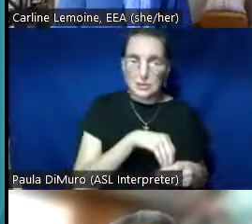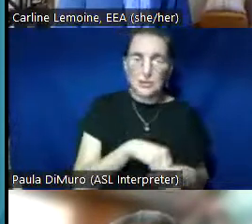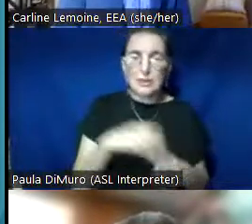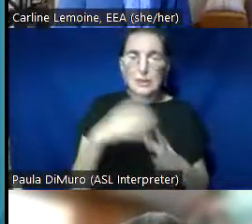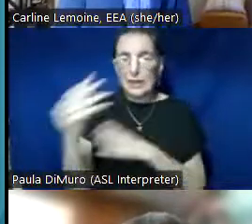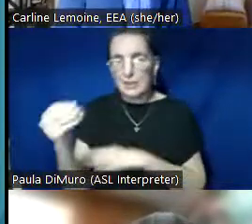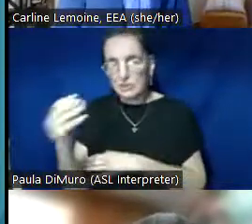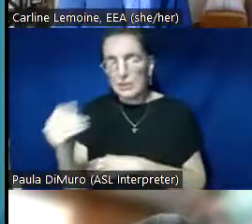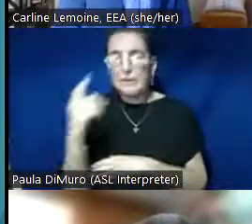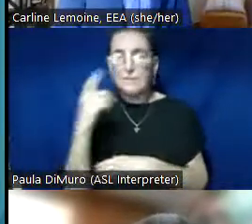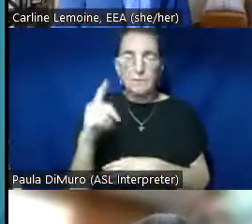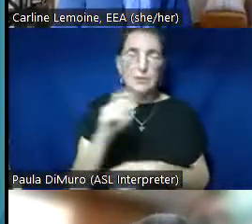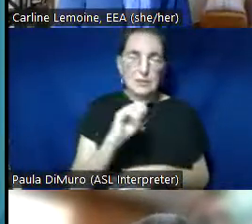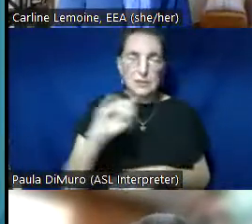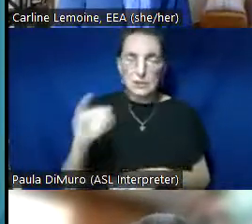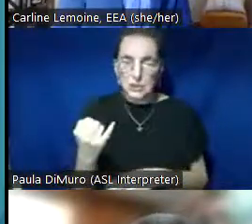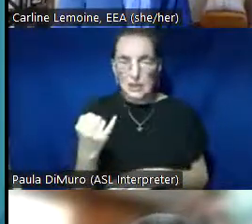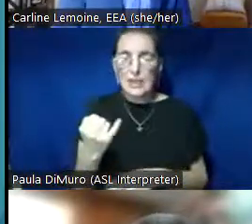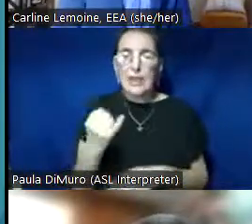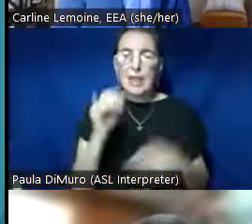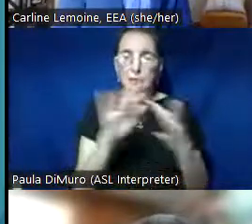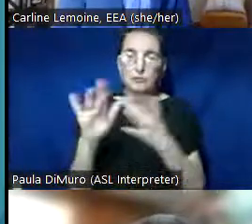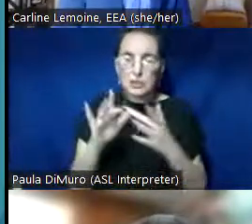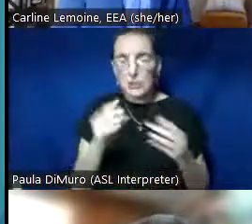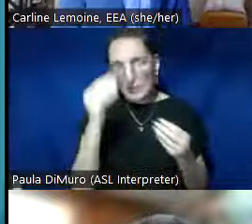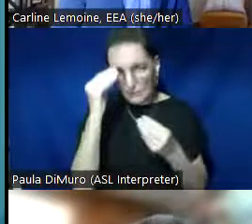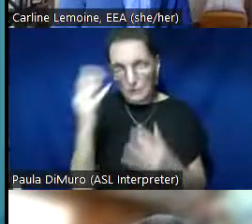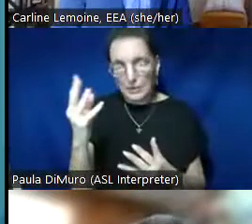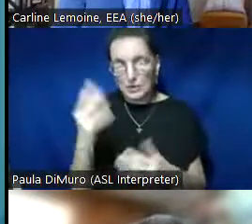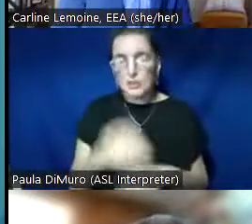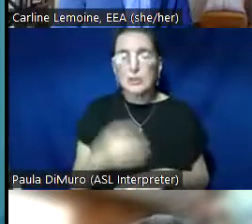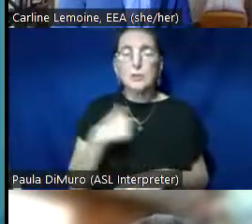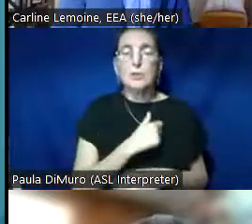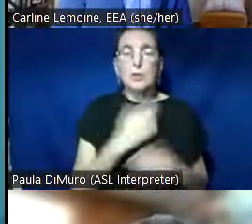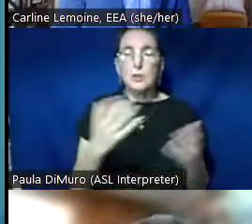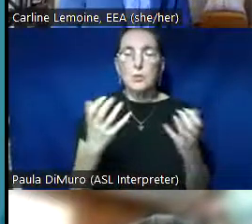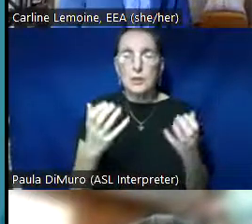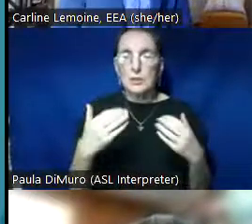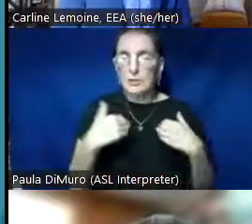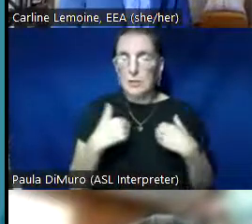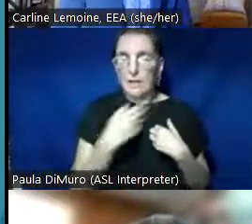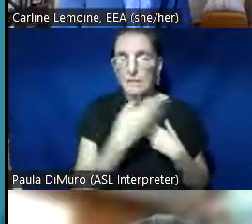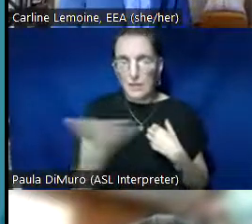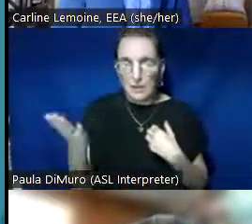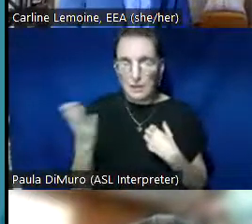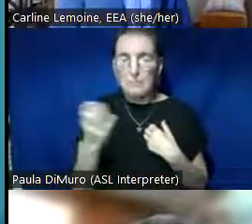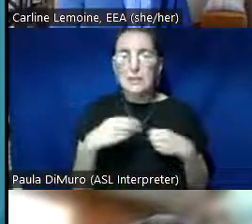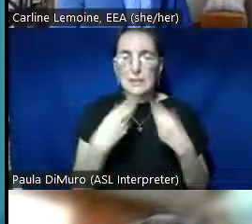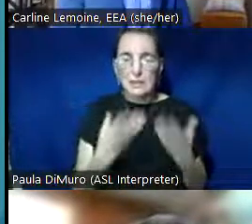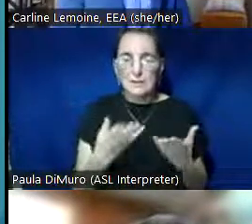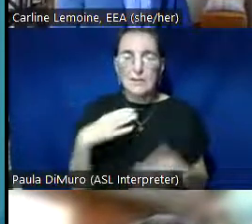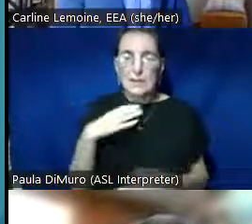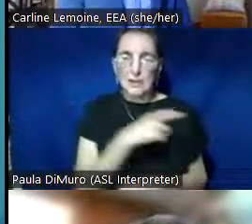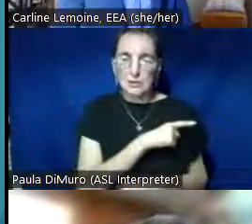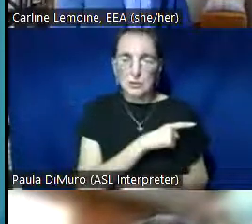contato internamente e externamente para aquele outreach de informação no CREA, para